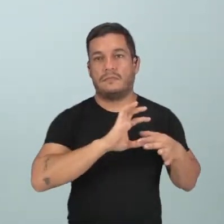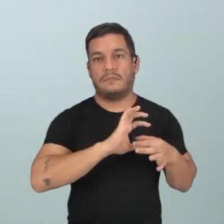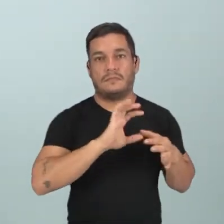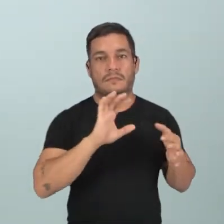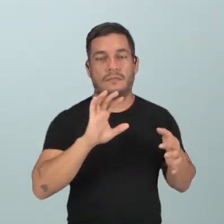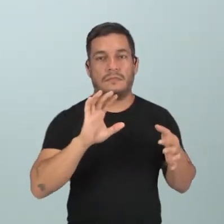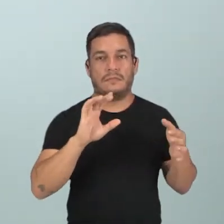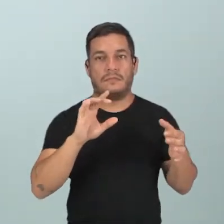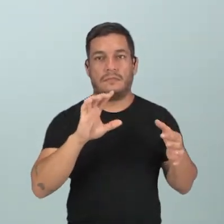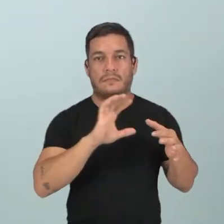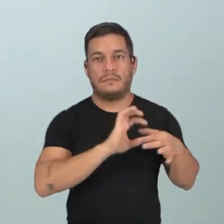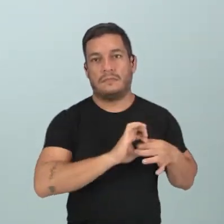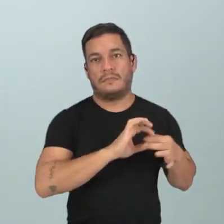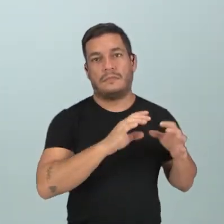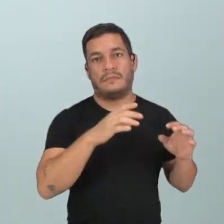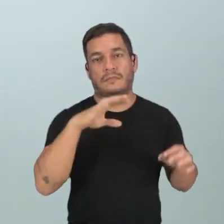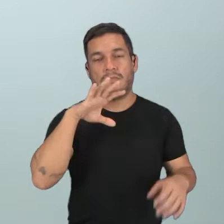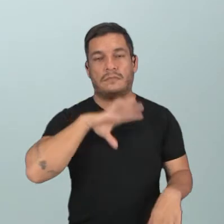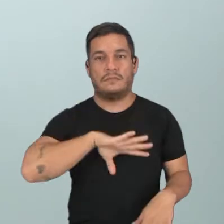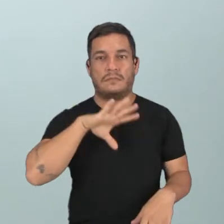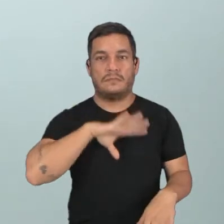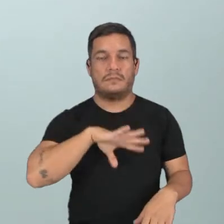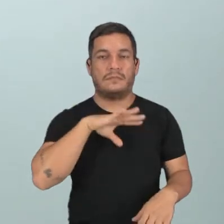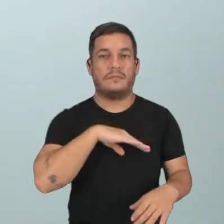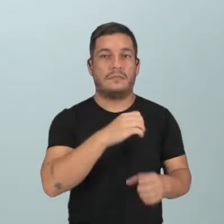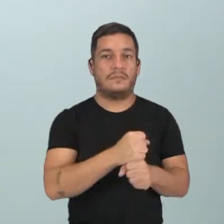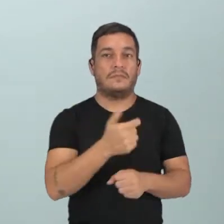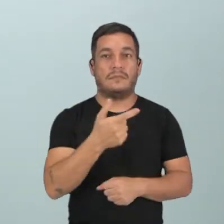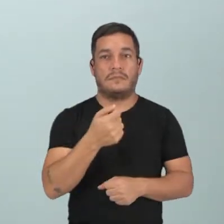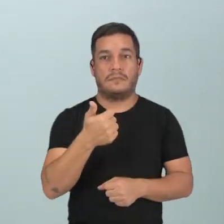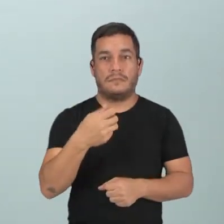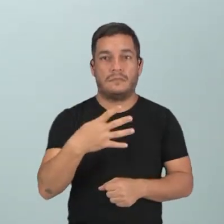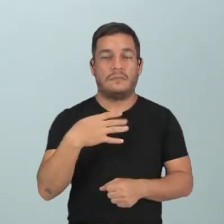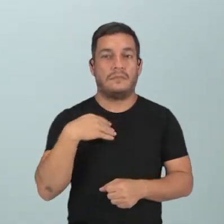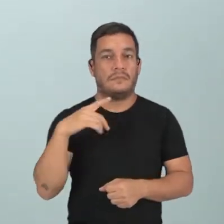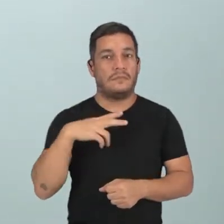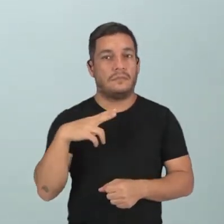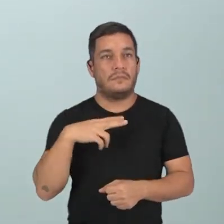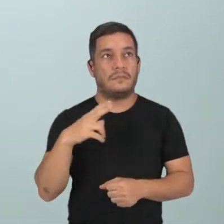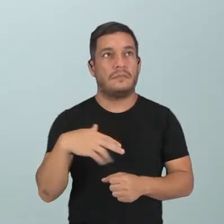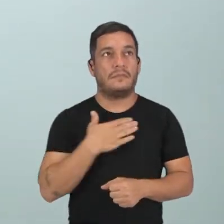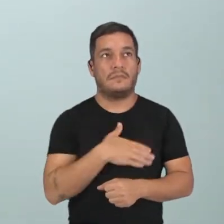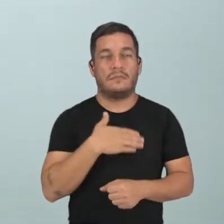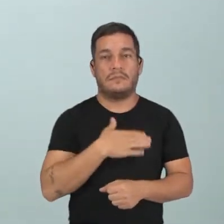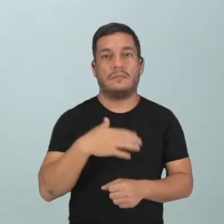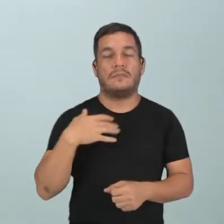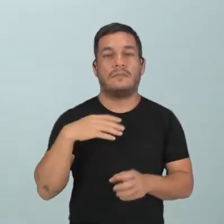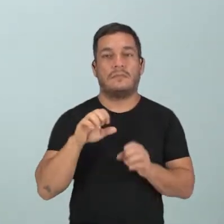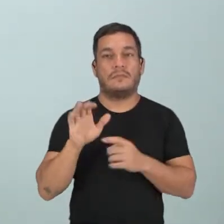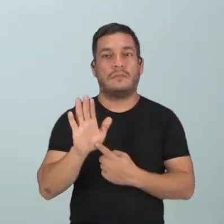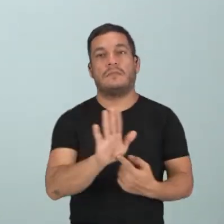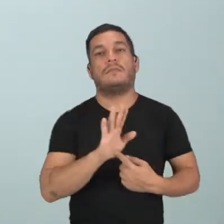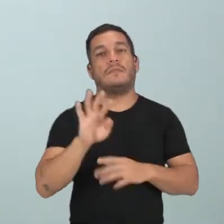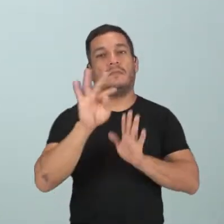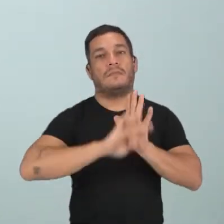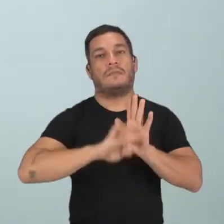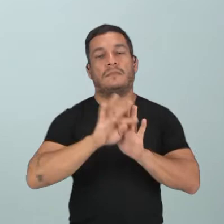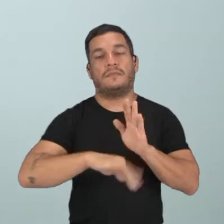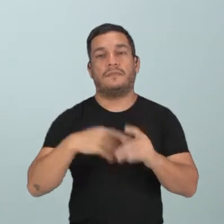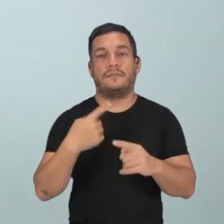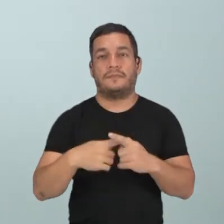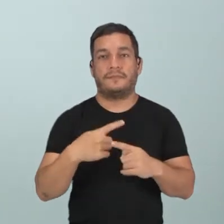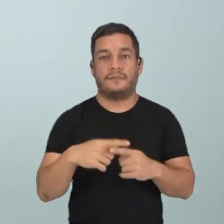Portuguesa no ano de 2014 Eu particularmente gosto muito de trabalhar com esses textos pois